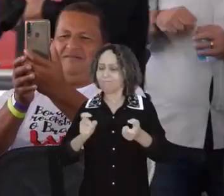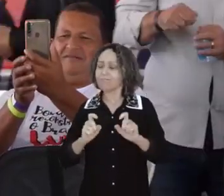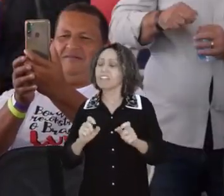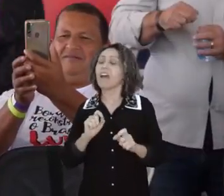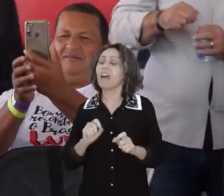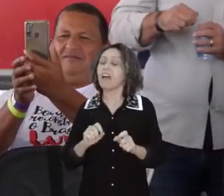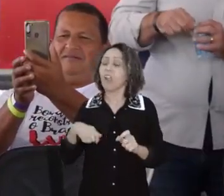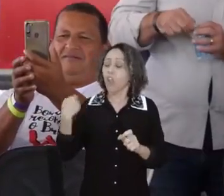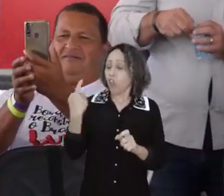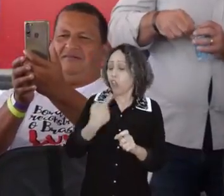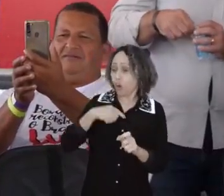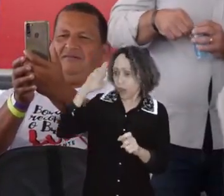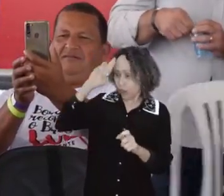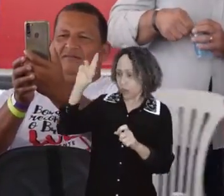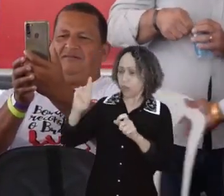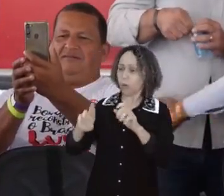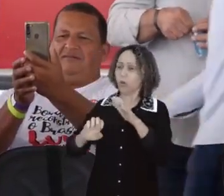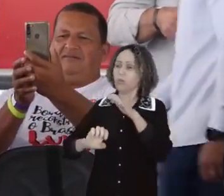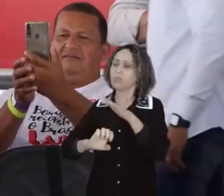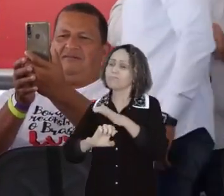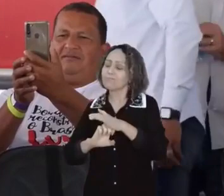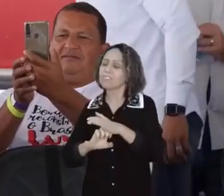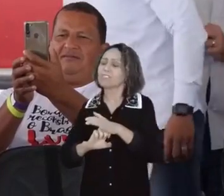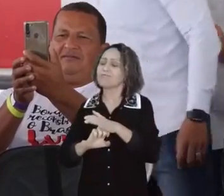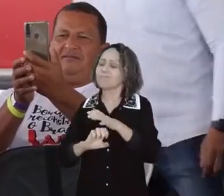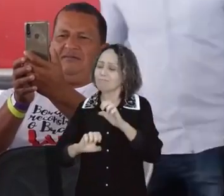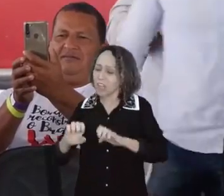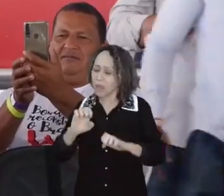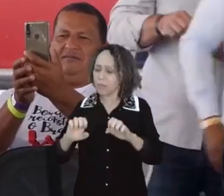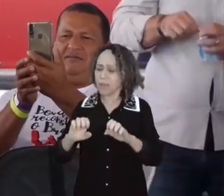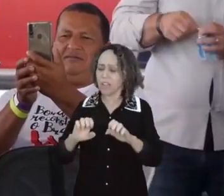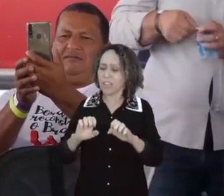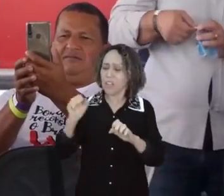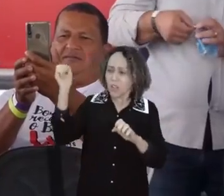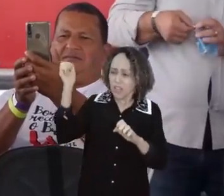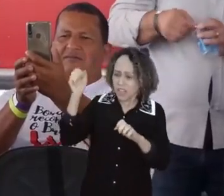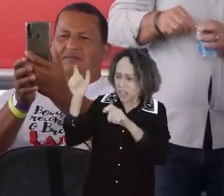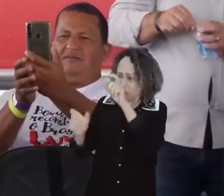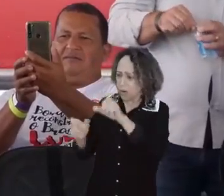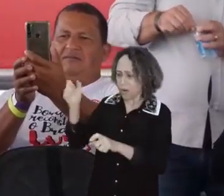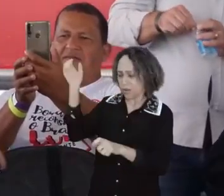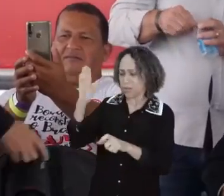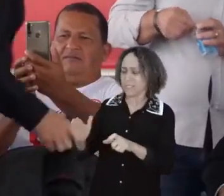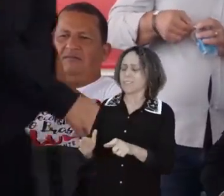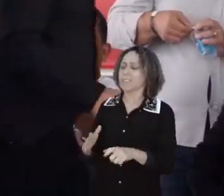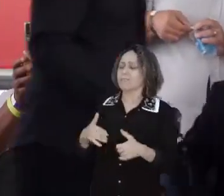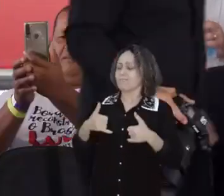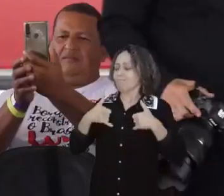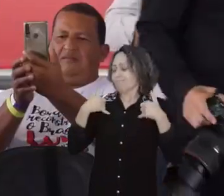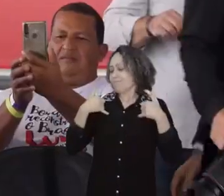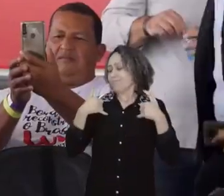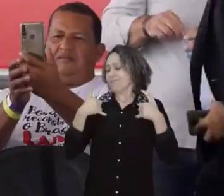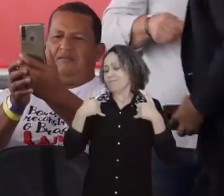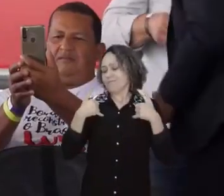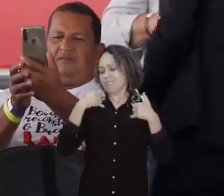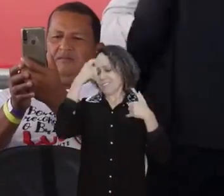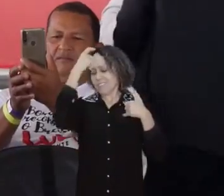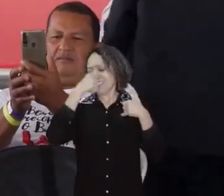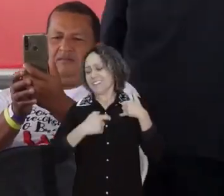tinham orgulho de falarmos que eram brasileiros, principalmente no exterior. Nós éramos bem tratados, nós